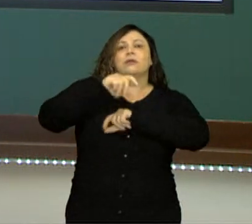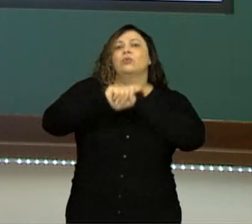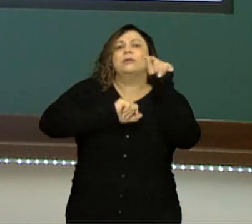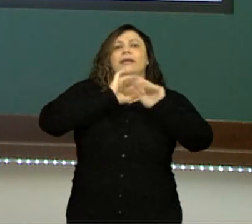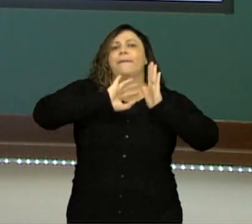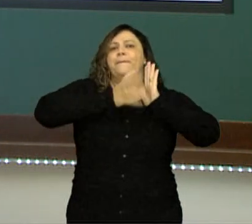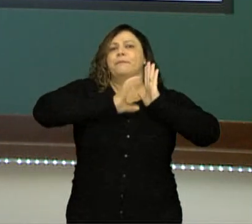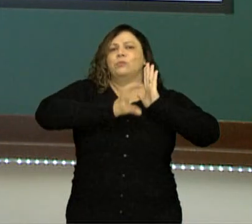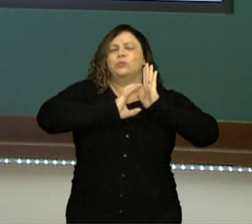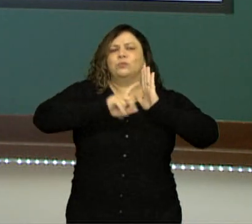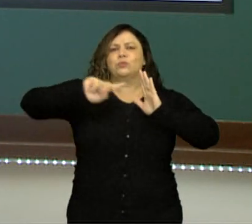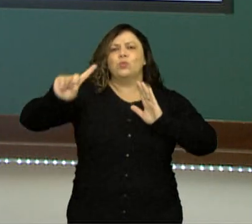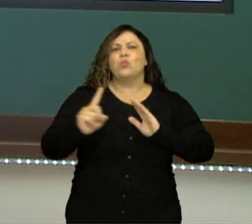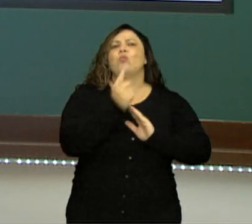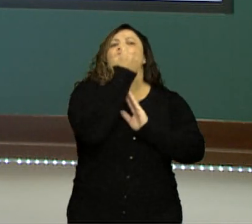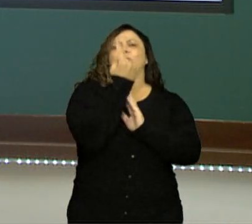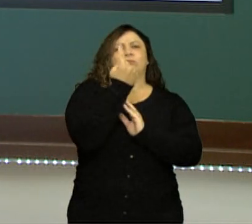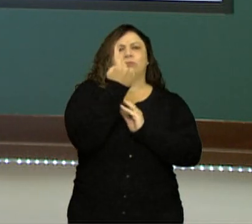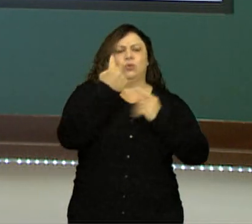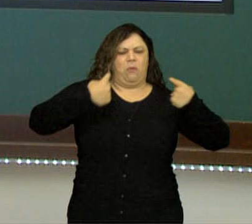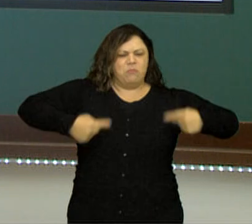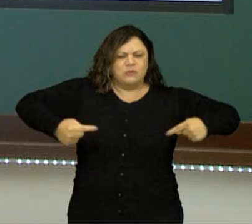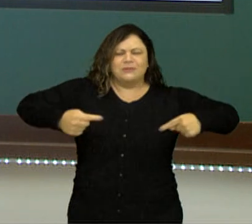admitia oposição. E uma simples